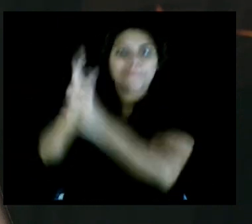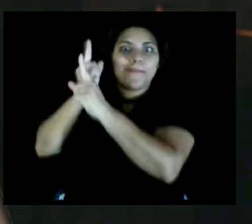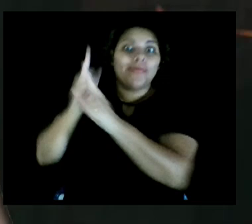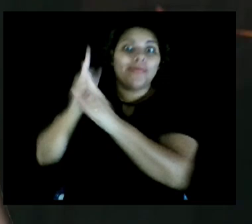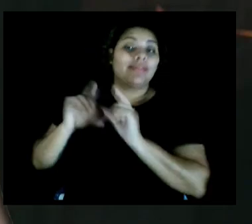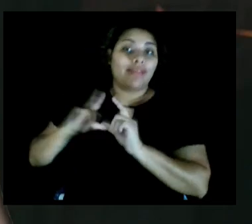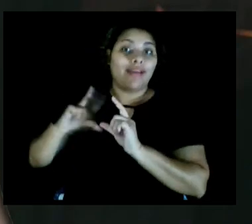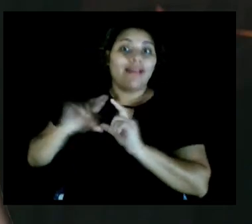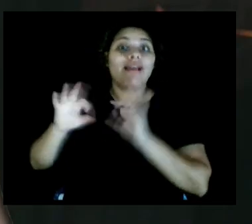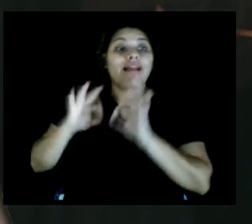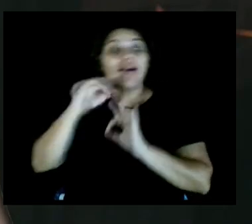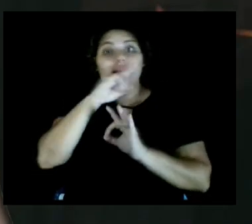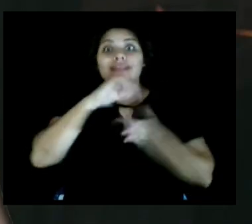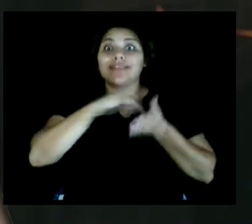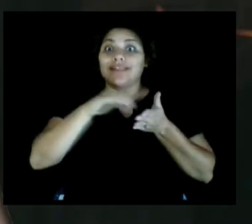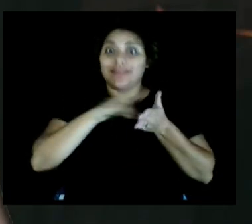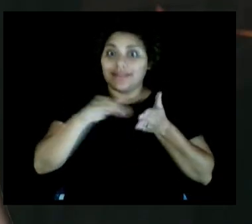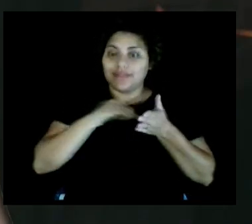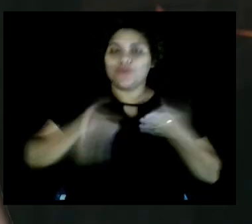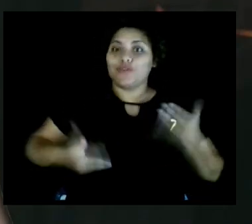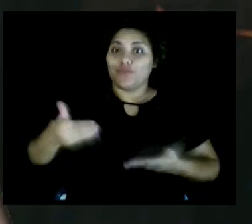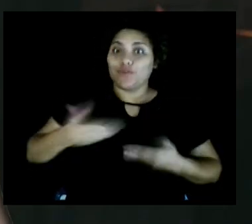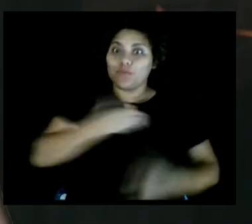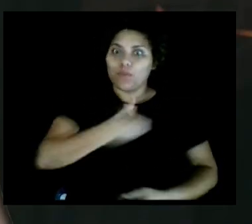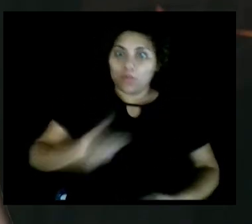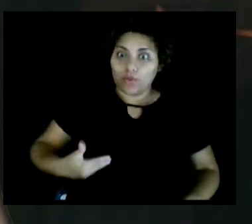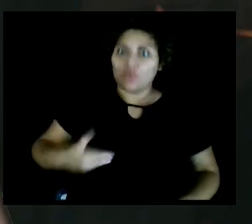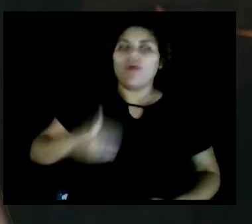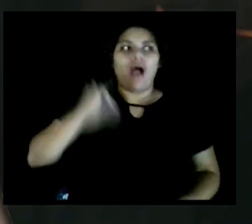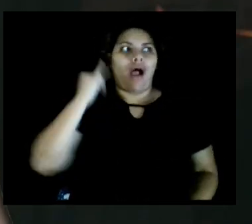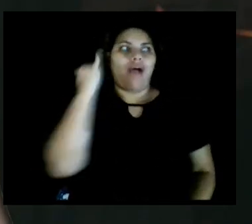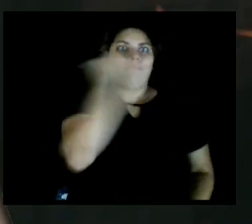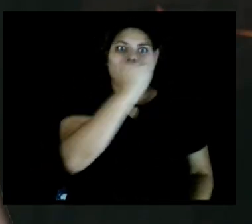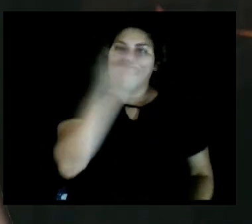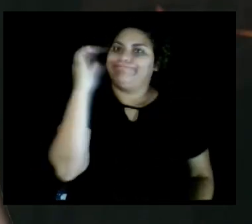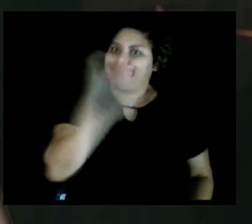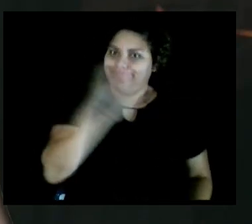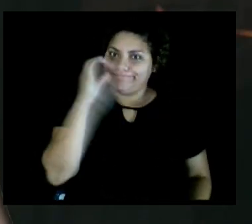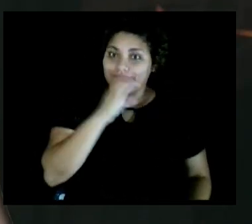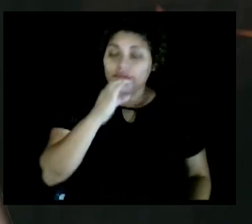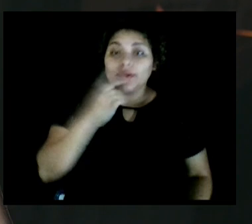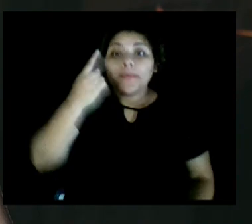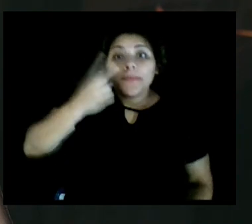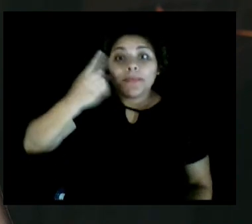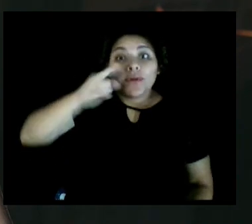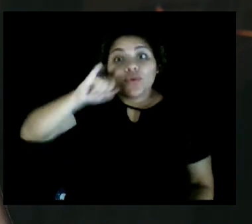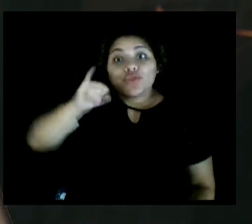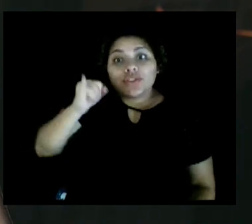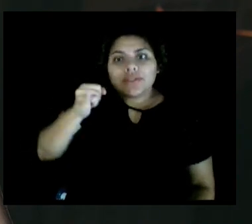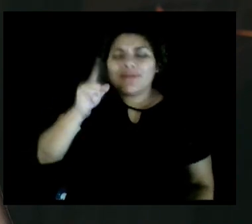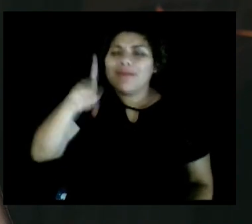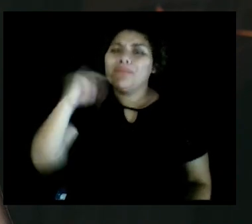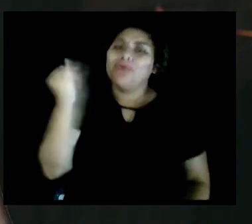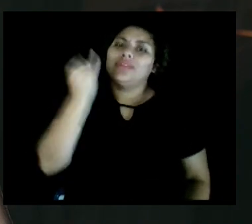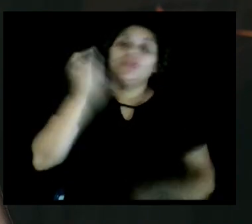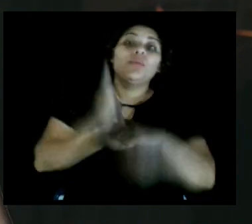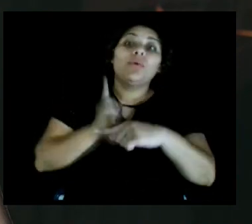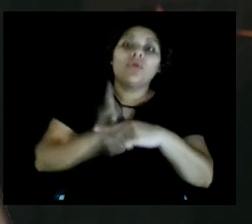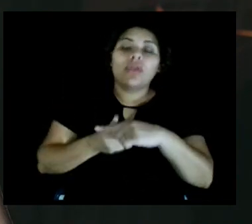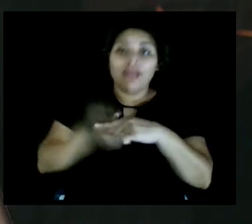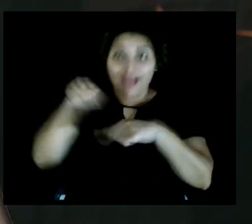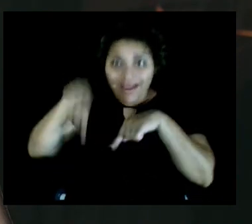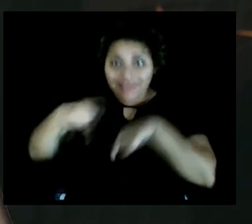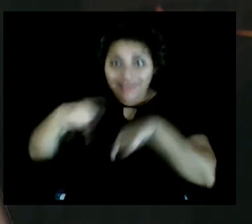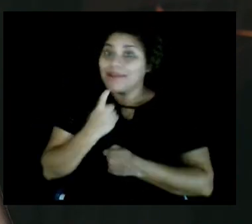será acionada. Importante, gente, desde 1º de janeiro, Campinas registra 1.099 casos de dengue